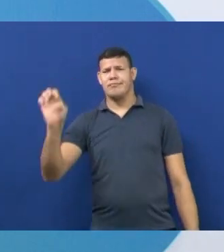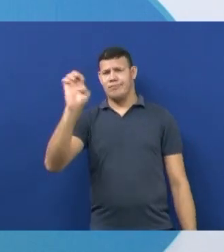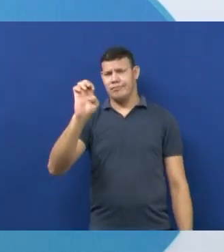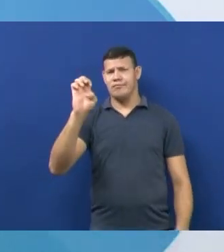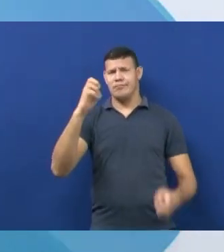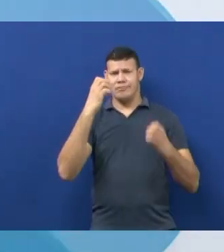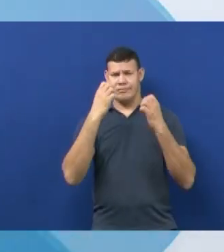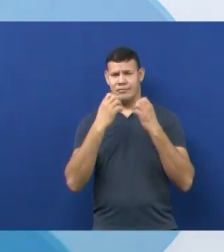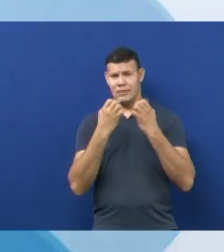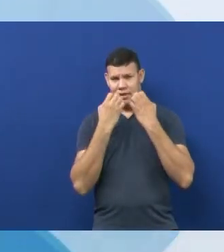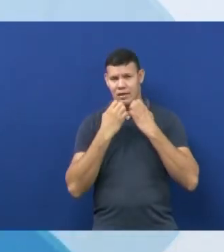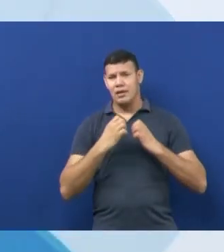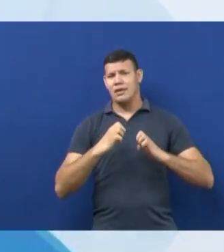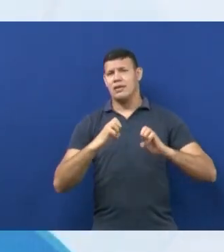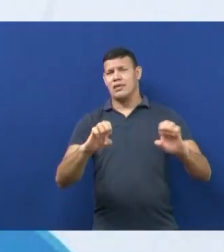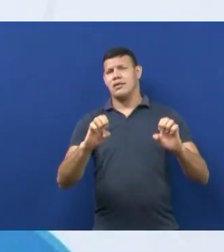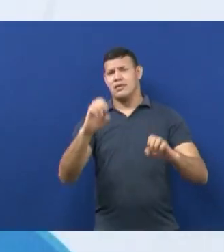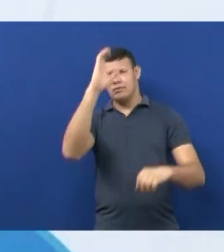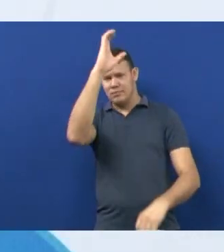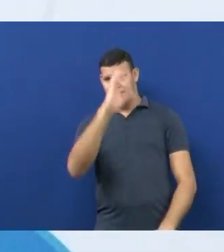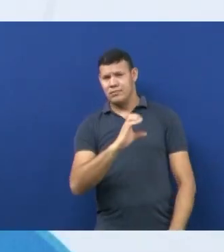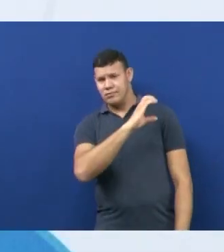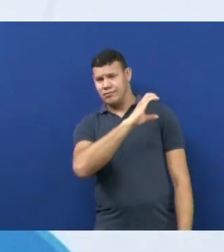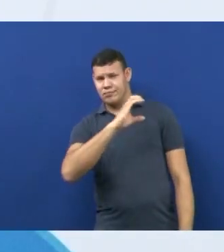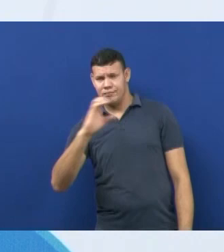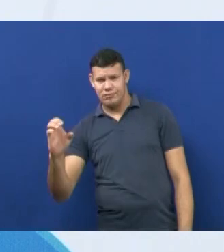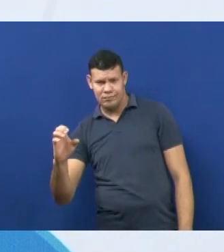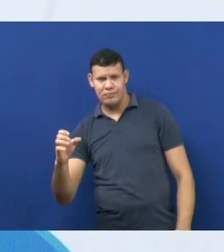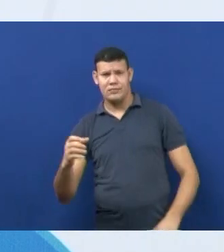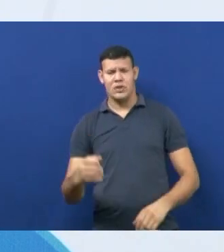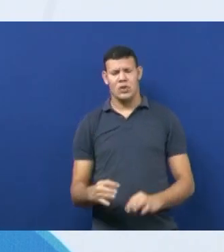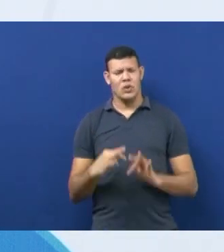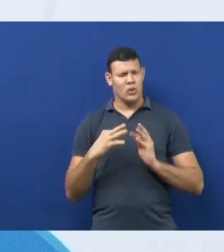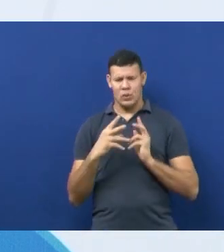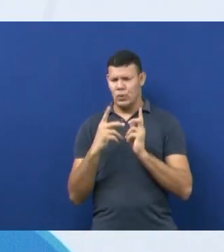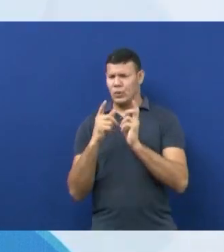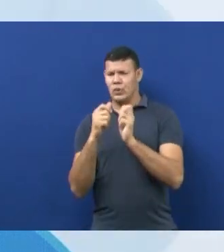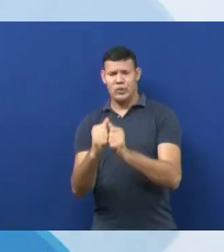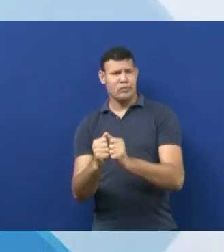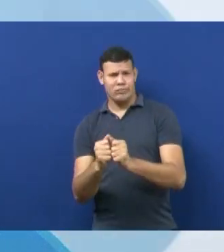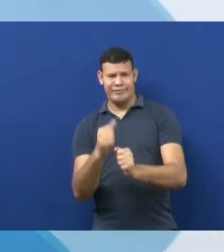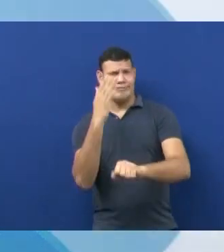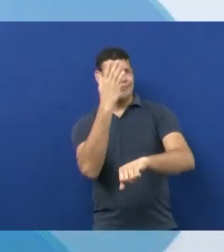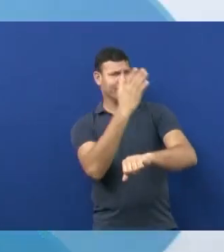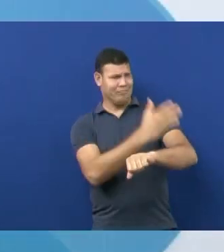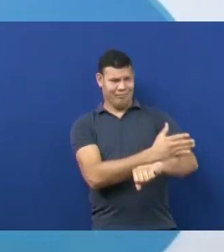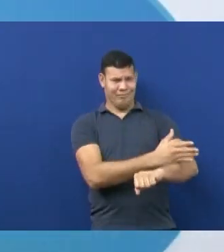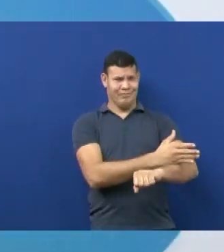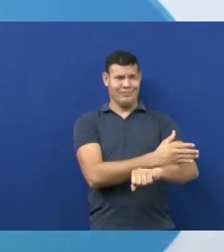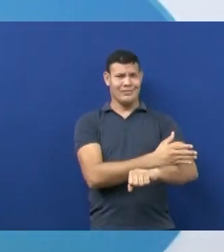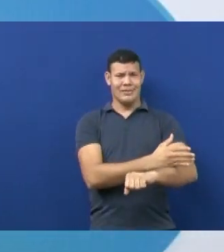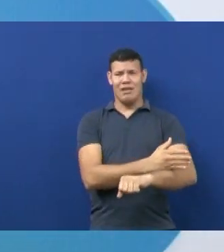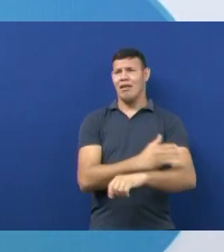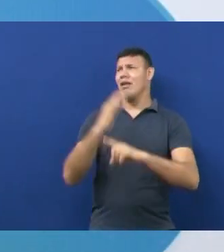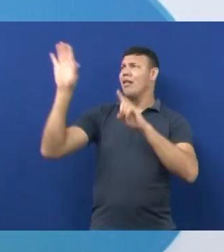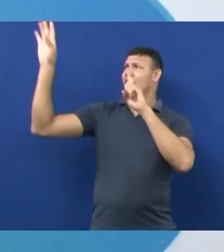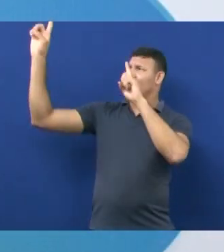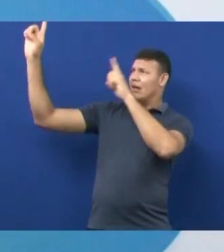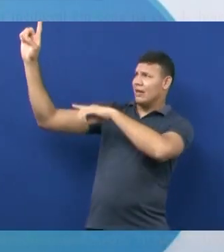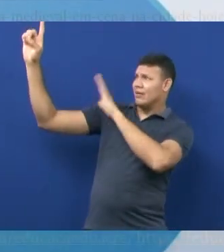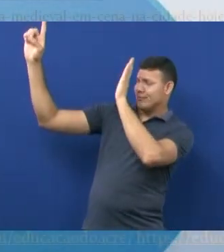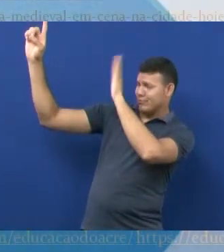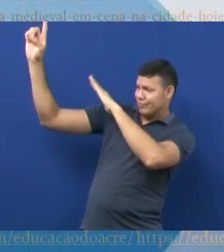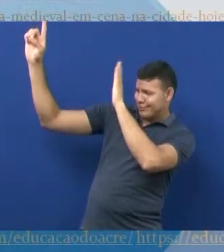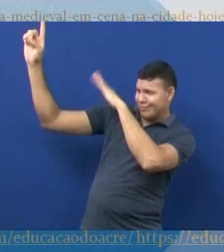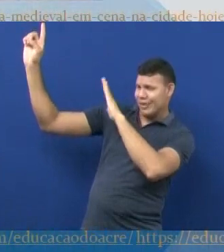muito cristã e muito católica. Então, tudo que se fazia na época medieval era voltada para Deus. E o